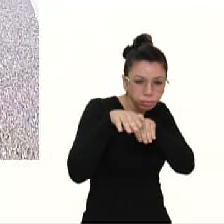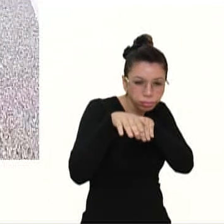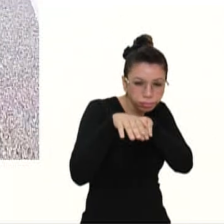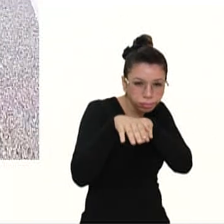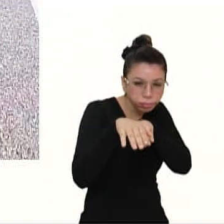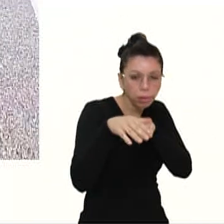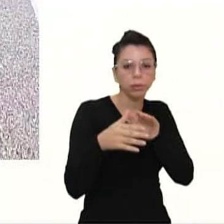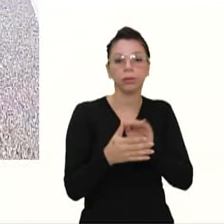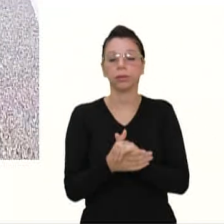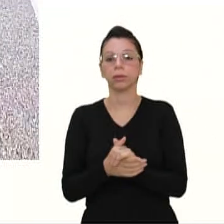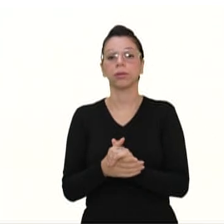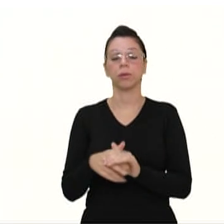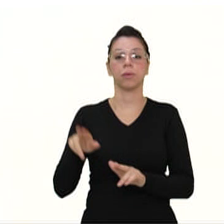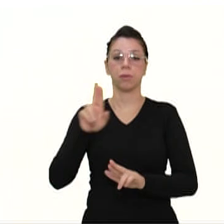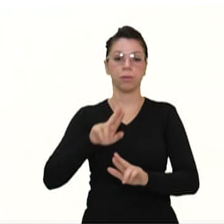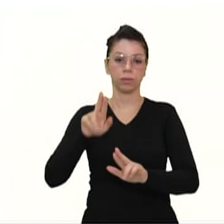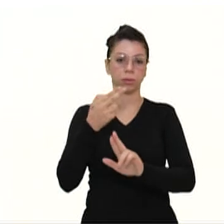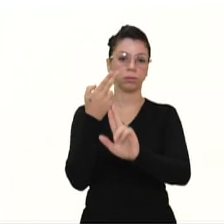o skate.